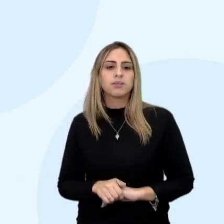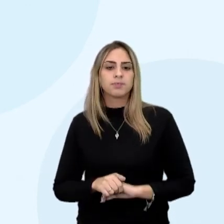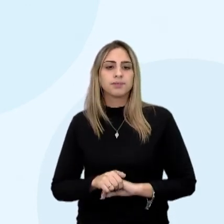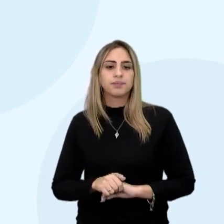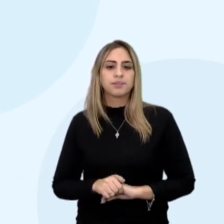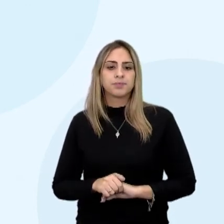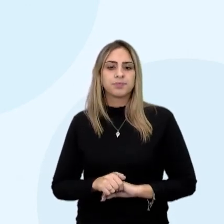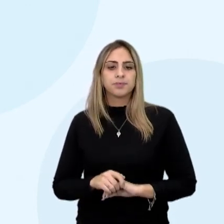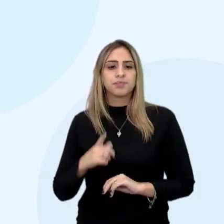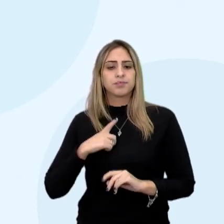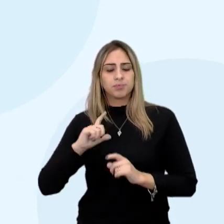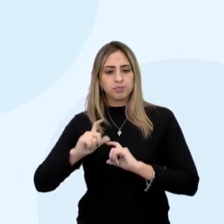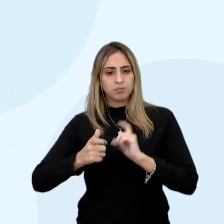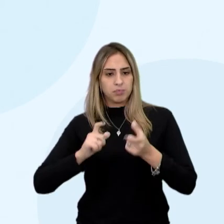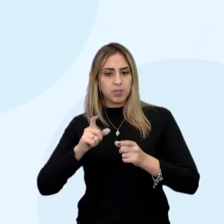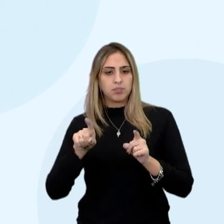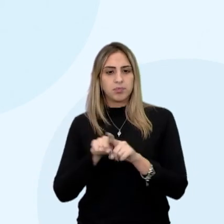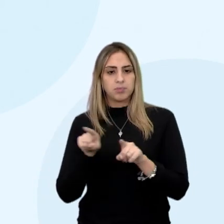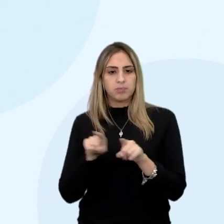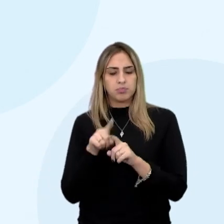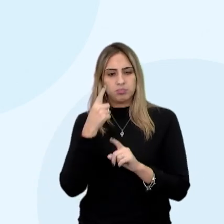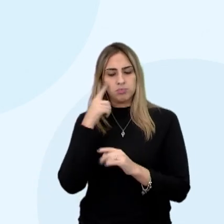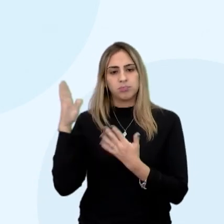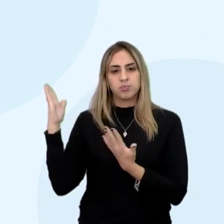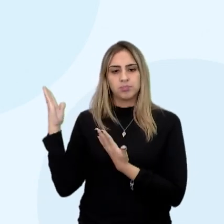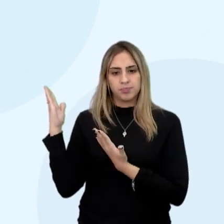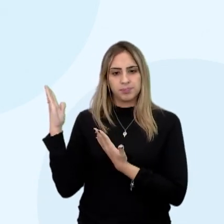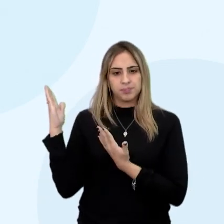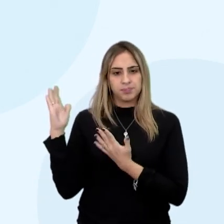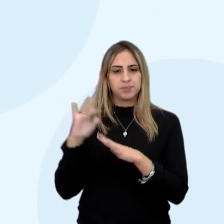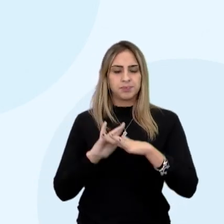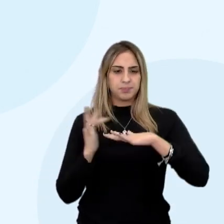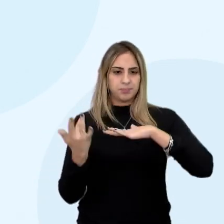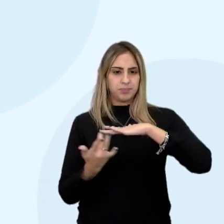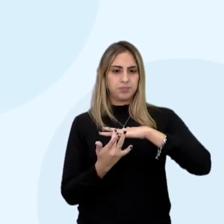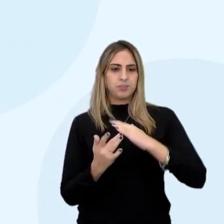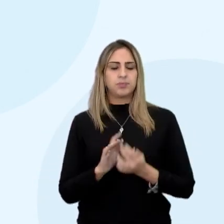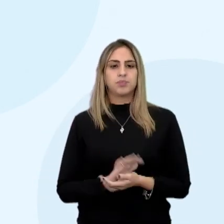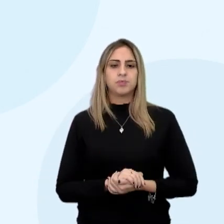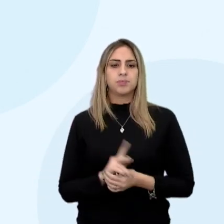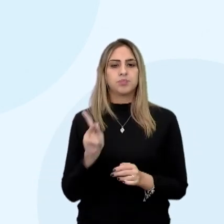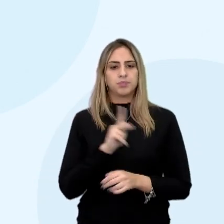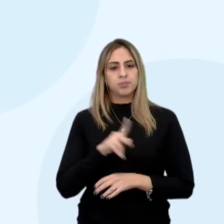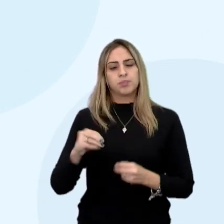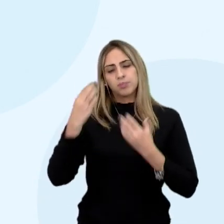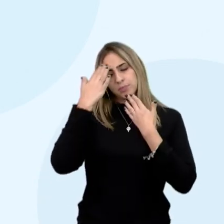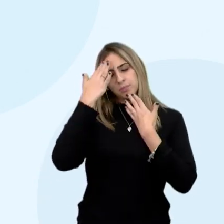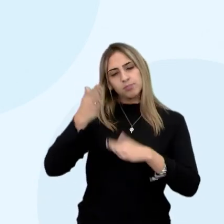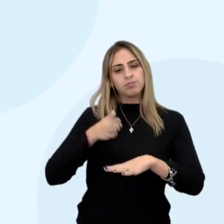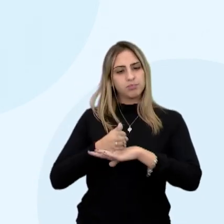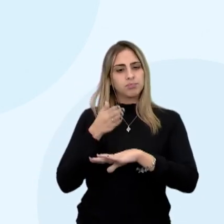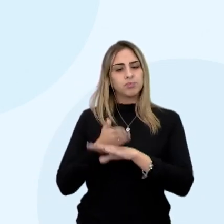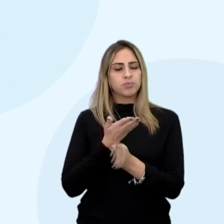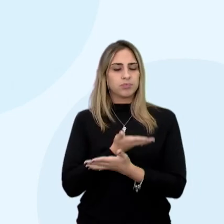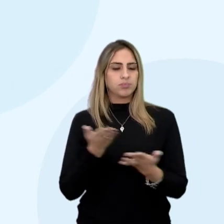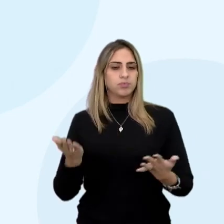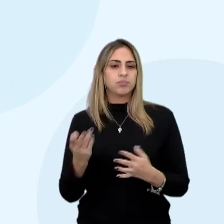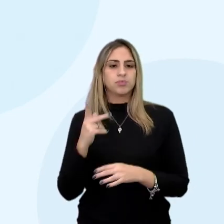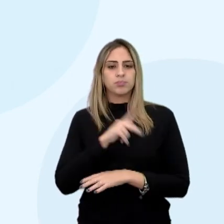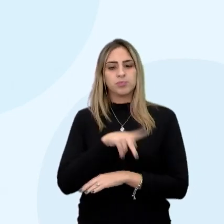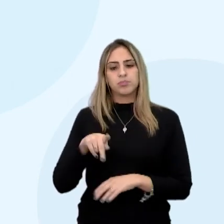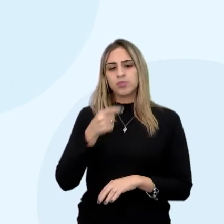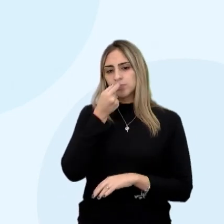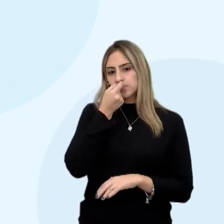a reprodução dos memes em peças publicitárias para as redes sociais. Pros, muito obrigada aí pela participação de vocês, pro Fabi,